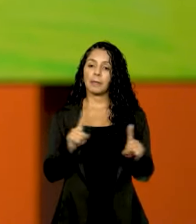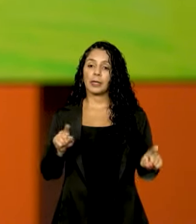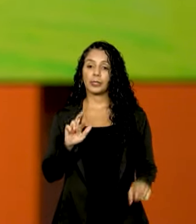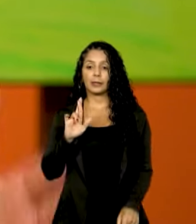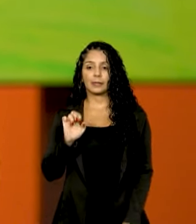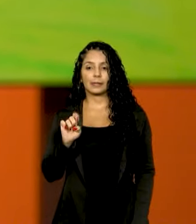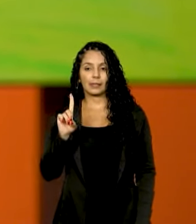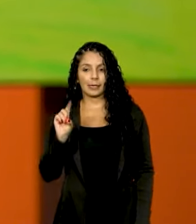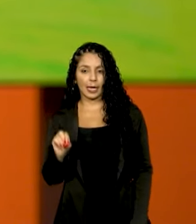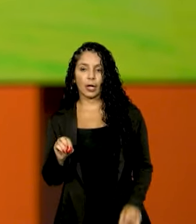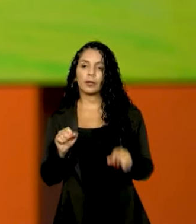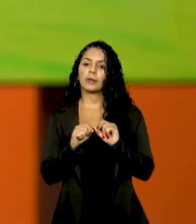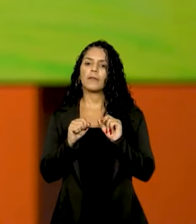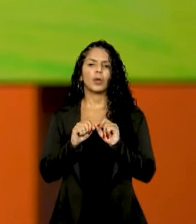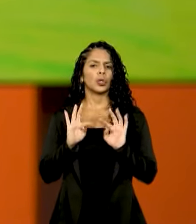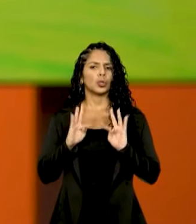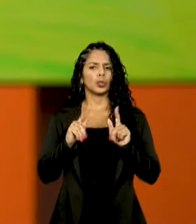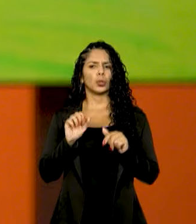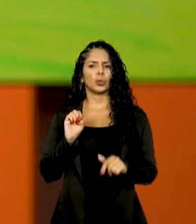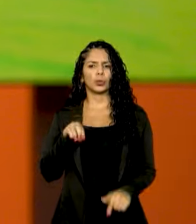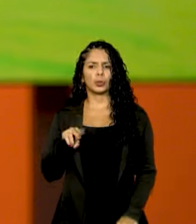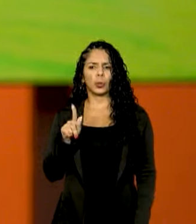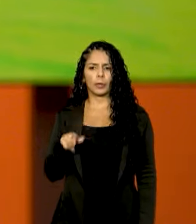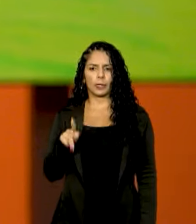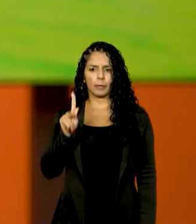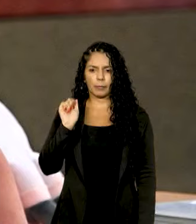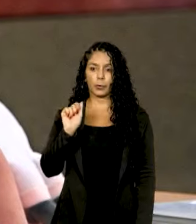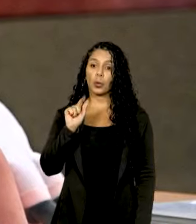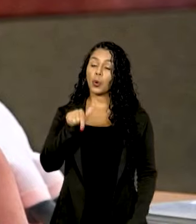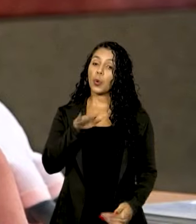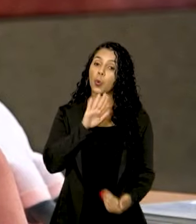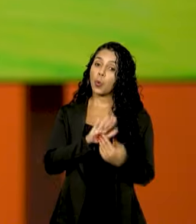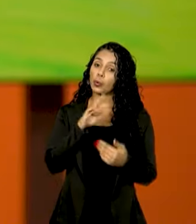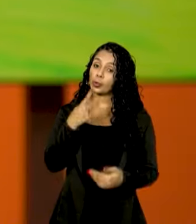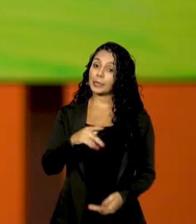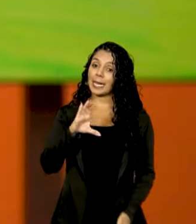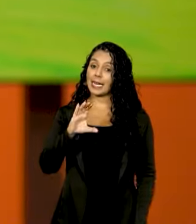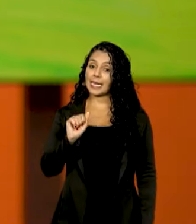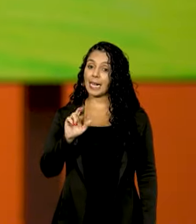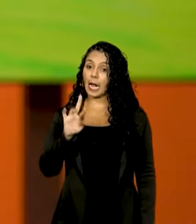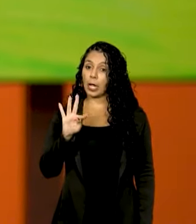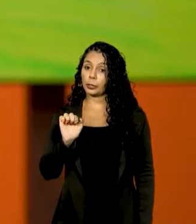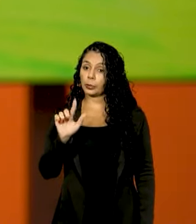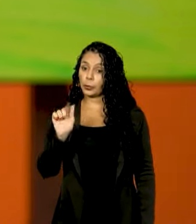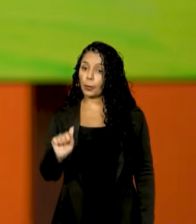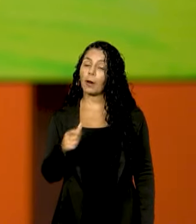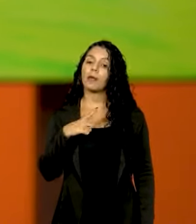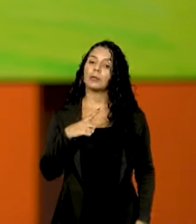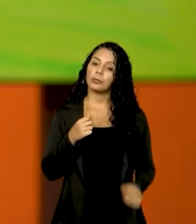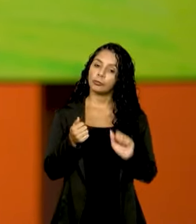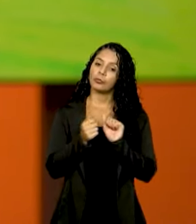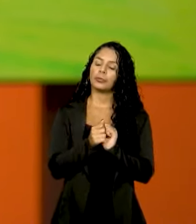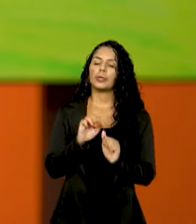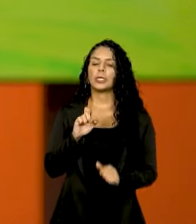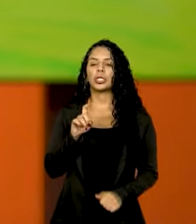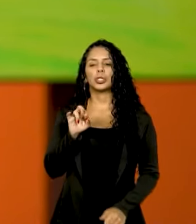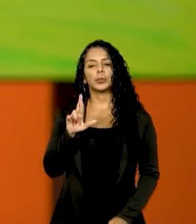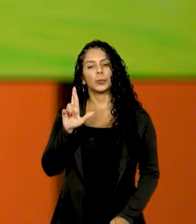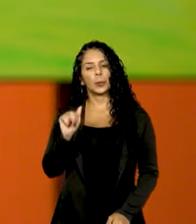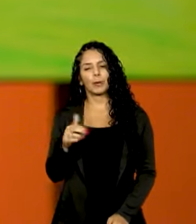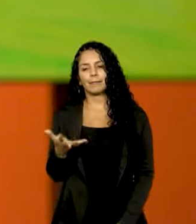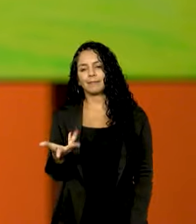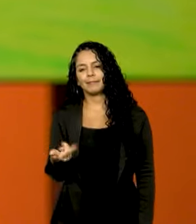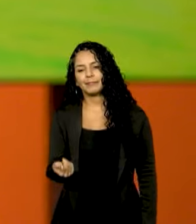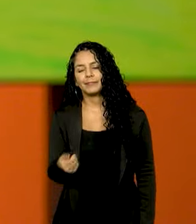que faz todos os songbooks, inclusive o último dele é o do Cartola, né? Eu estou do lado com essa editora maravilhosa, que é